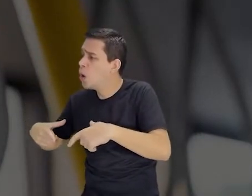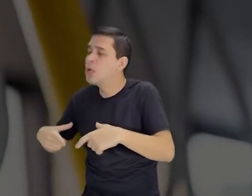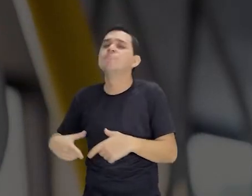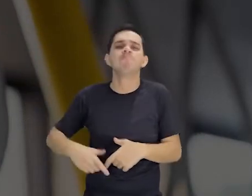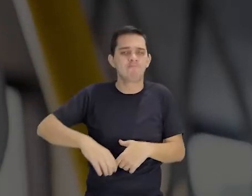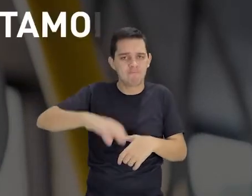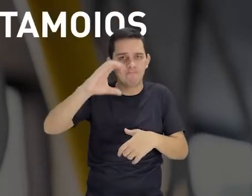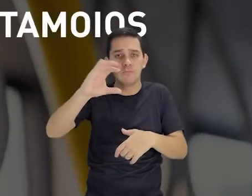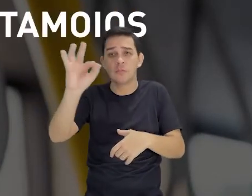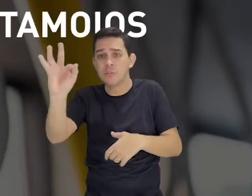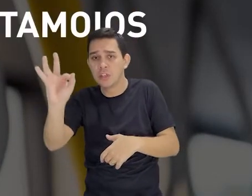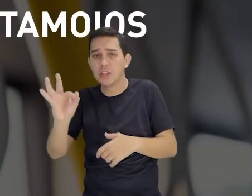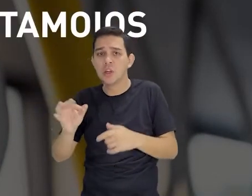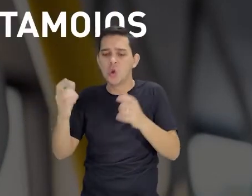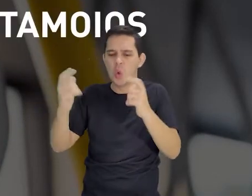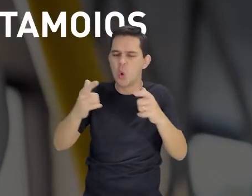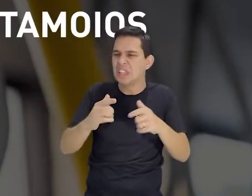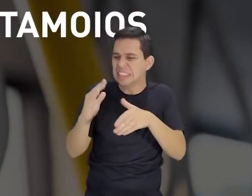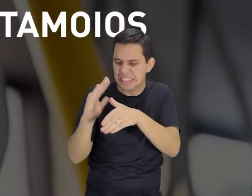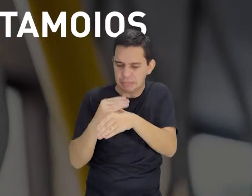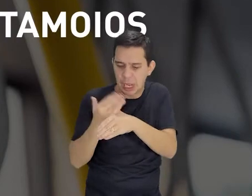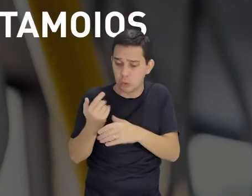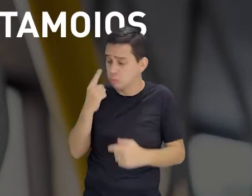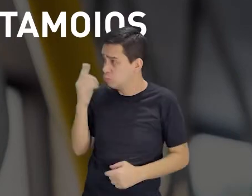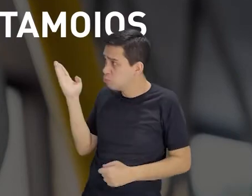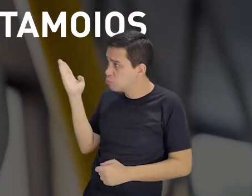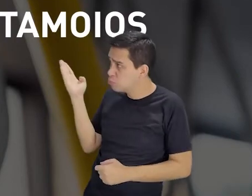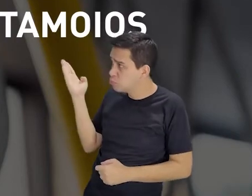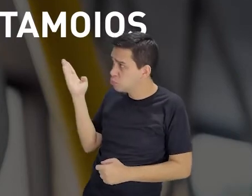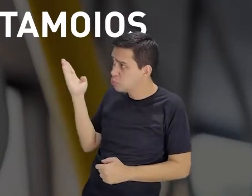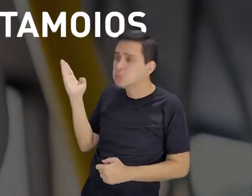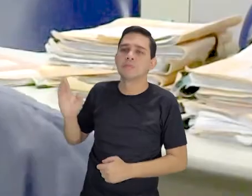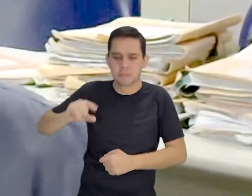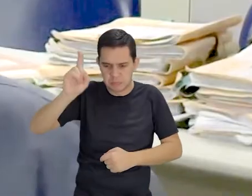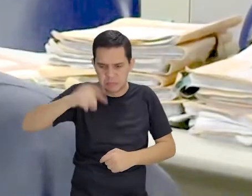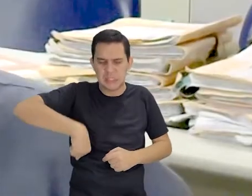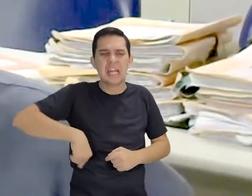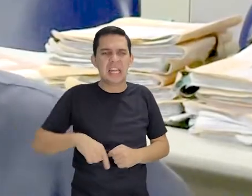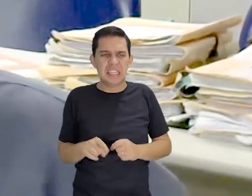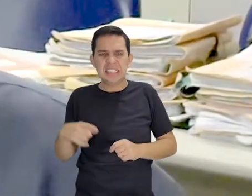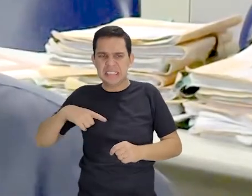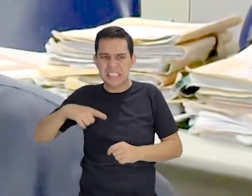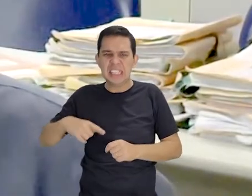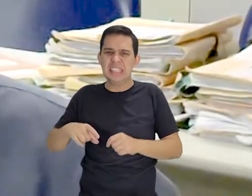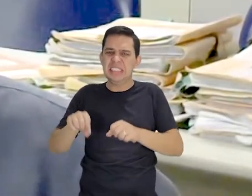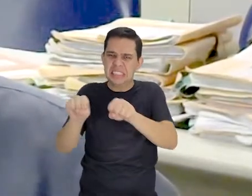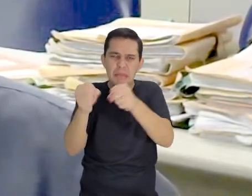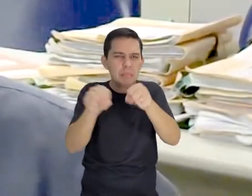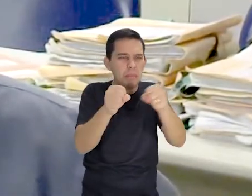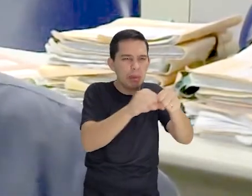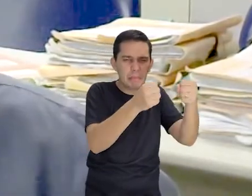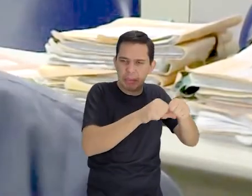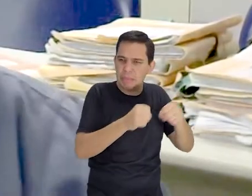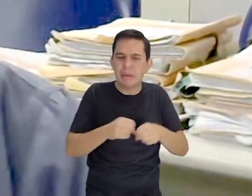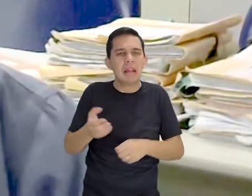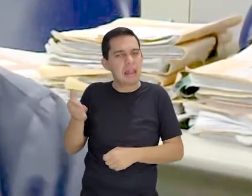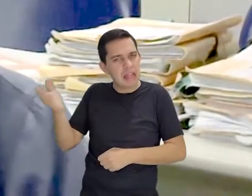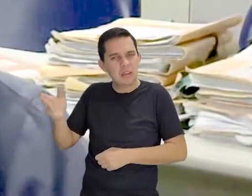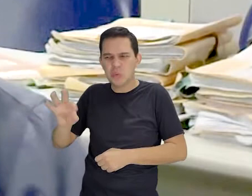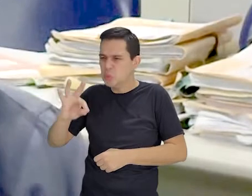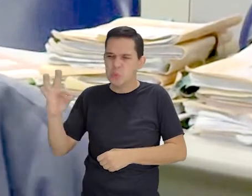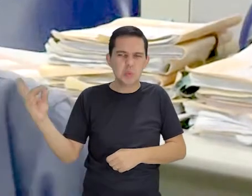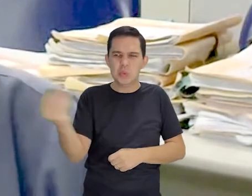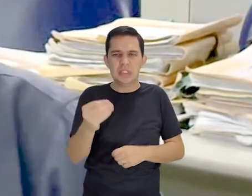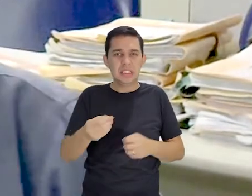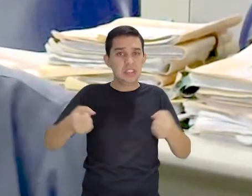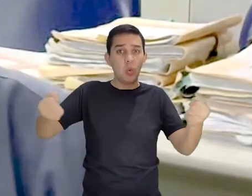conhecidas como Unamar e Tamoios, que de fato são os locais com maior deficiência na estrutura